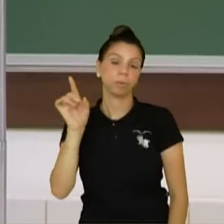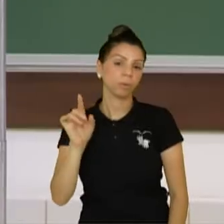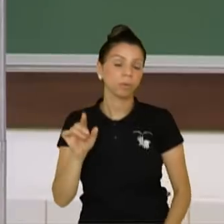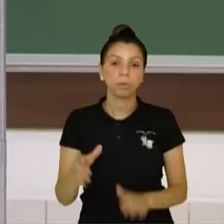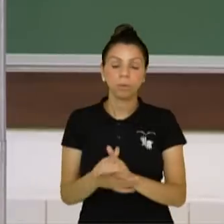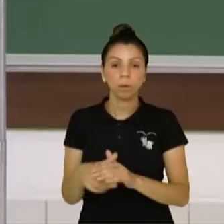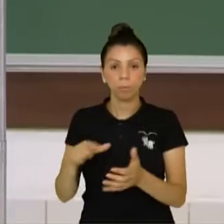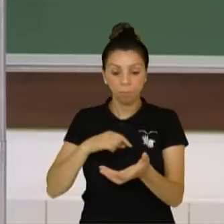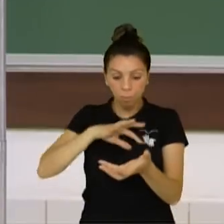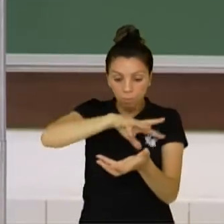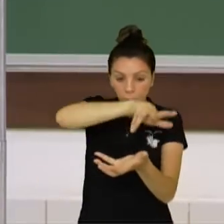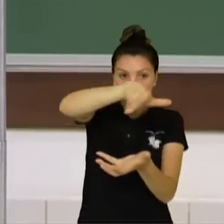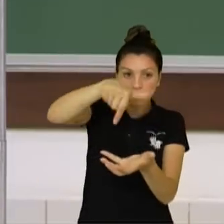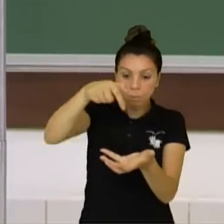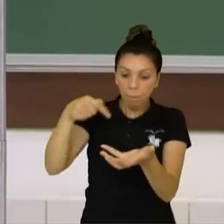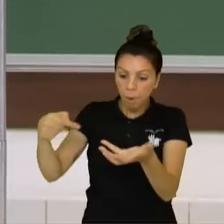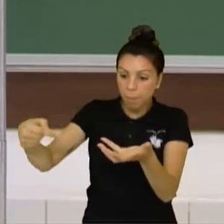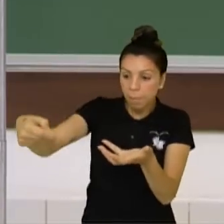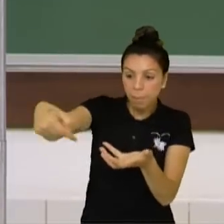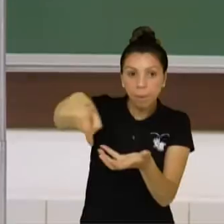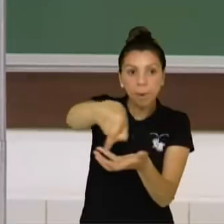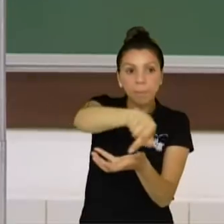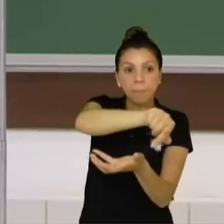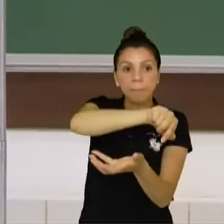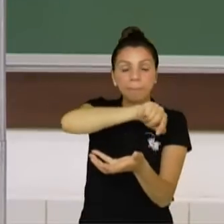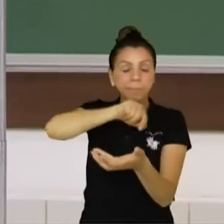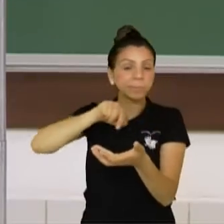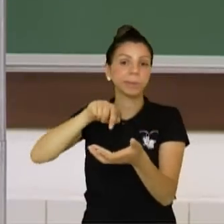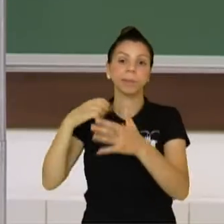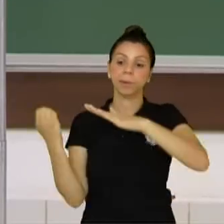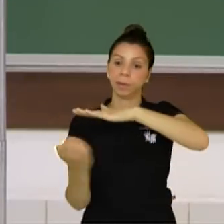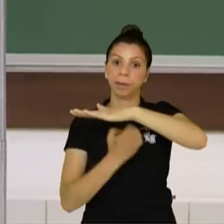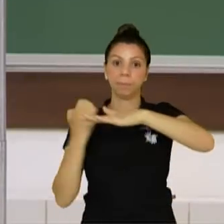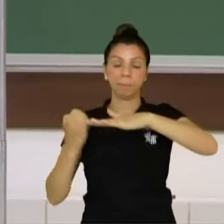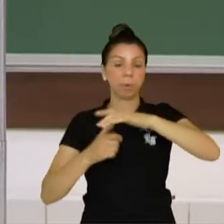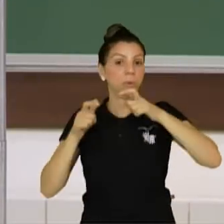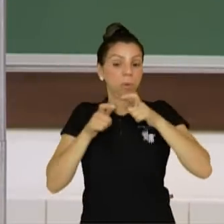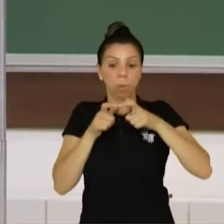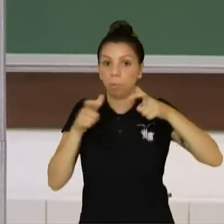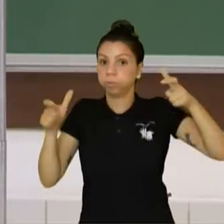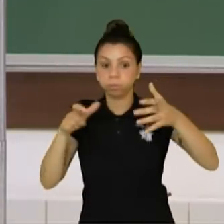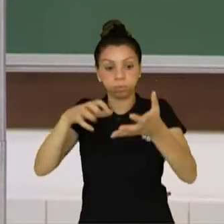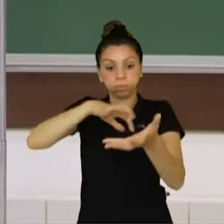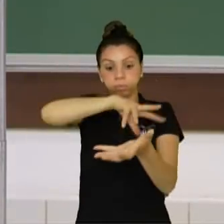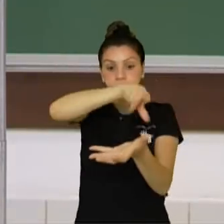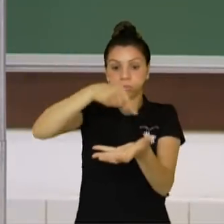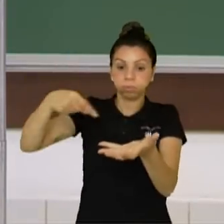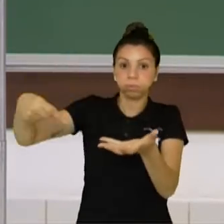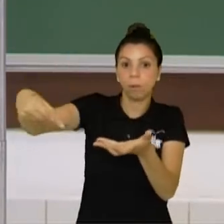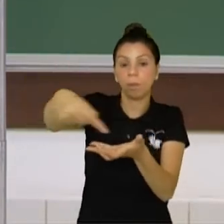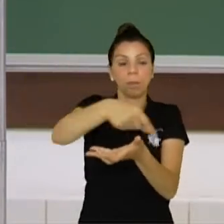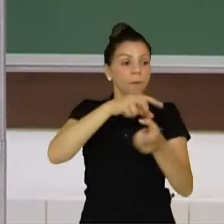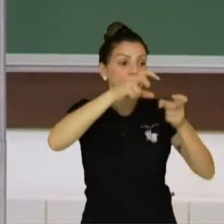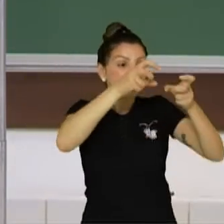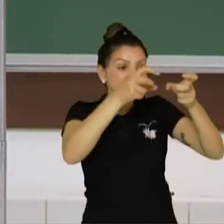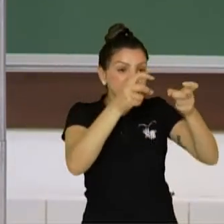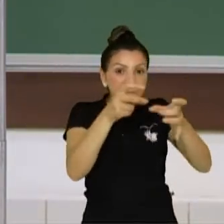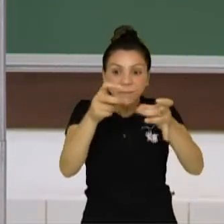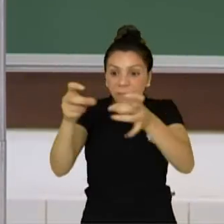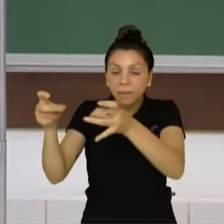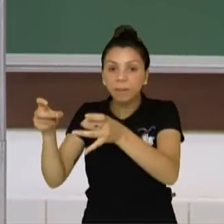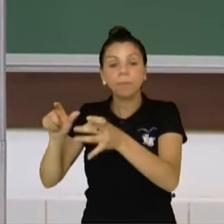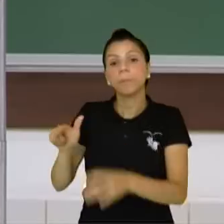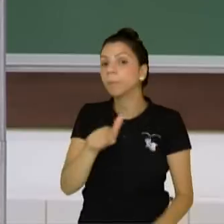Ela também vai se tornar a maior empresa petrolífera do mundo, ou seja, vai vender para